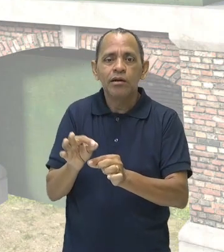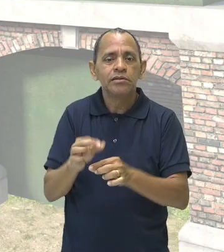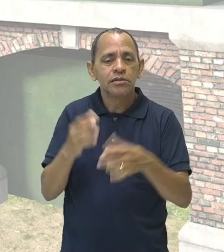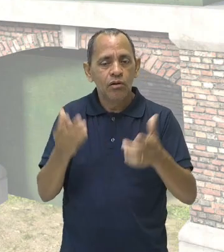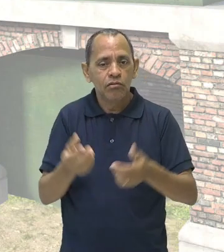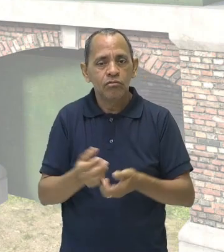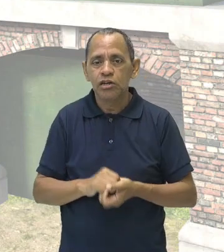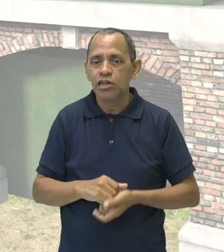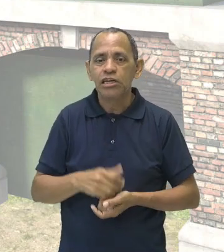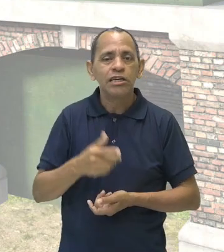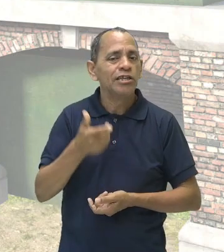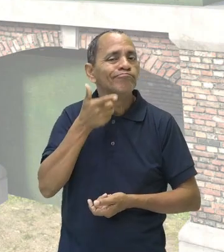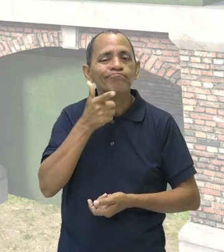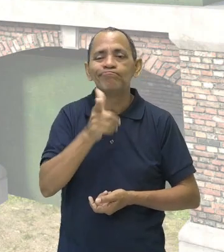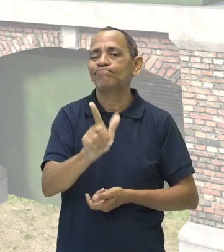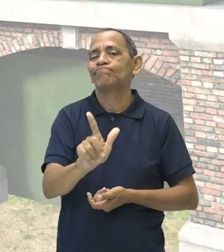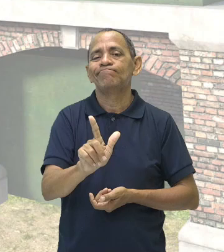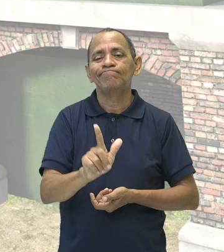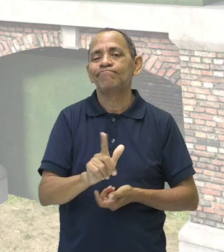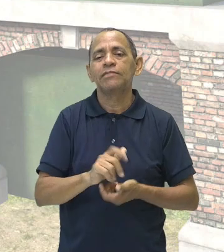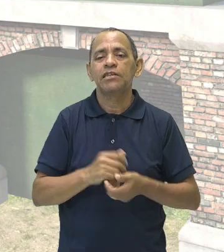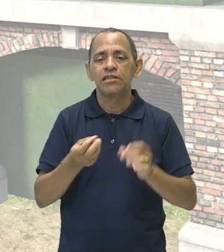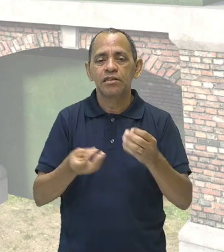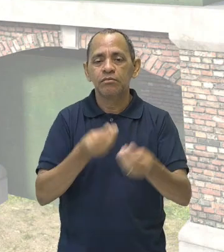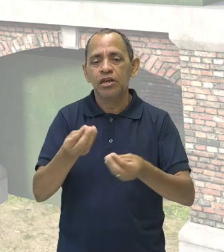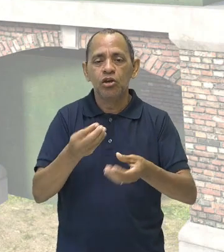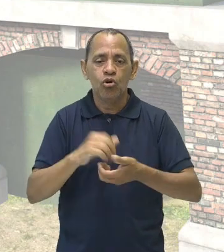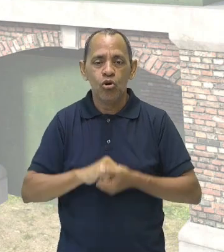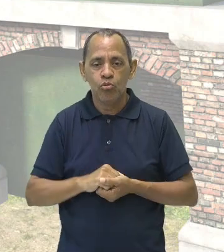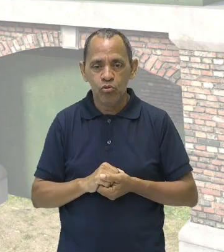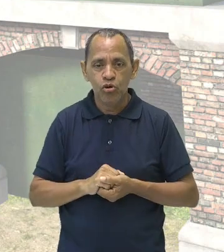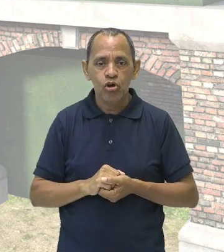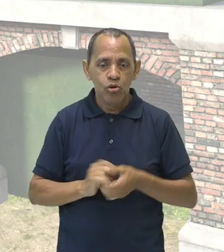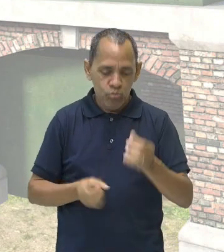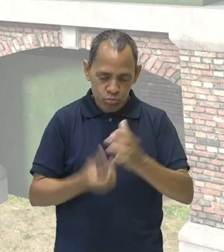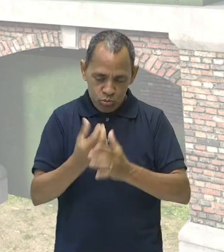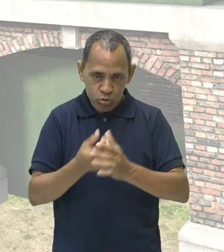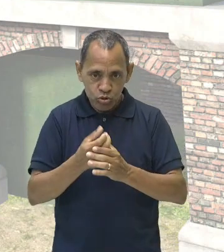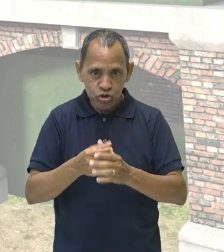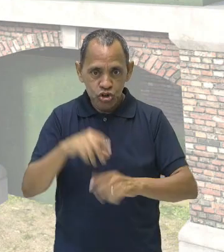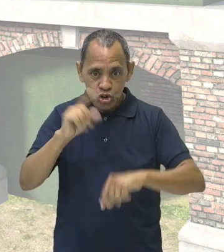essa produção em larga escala. Outra